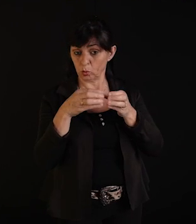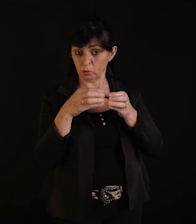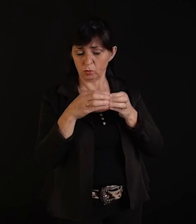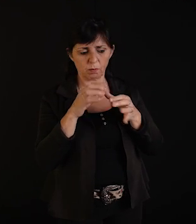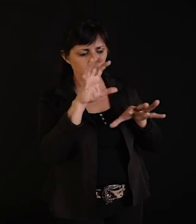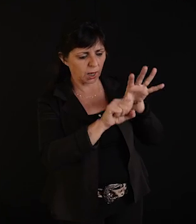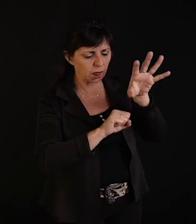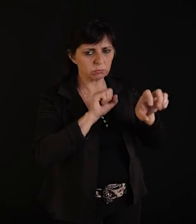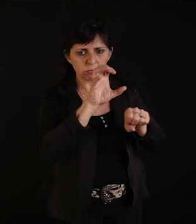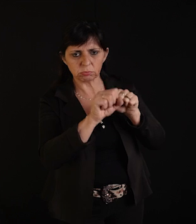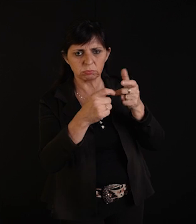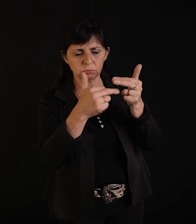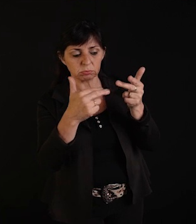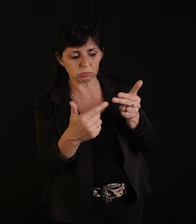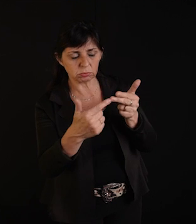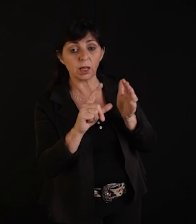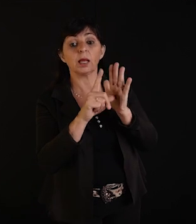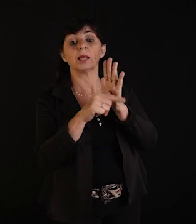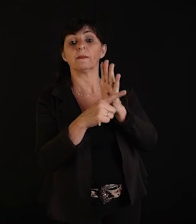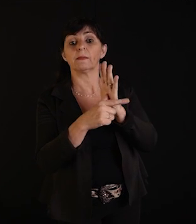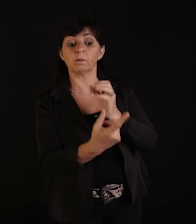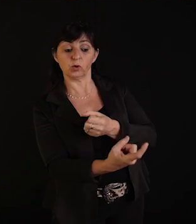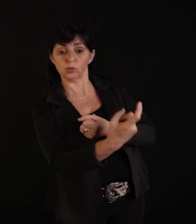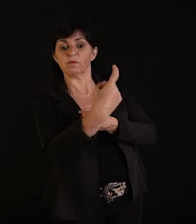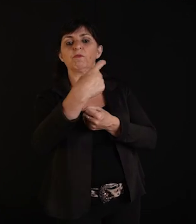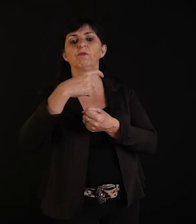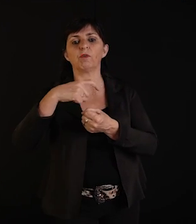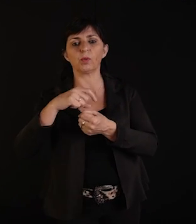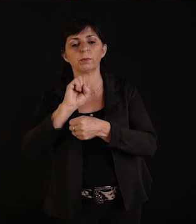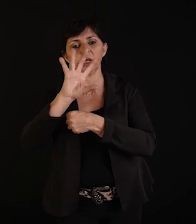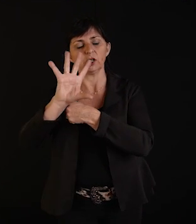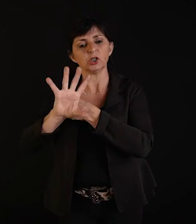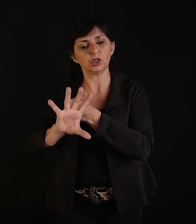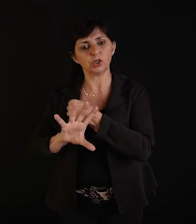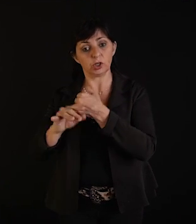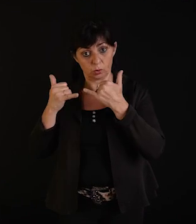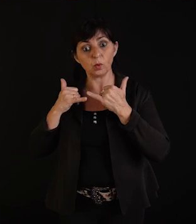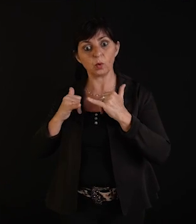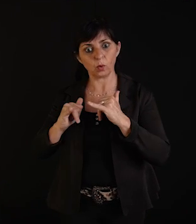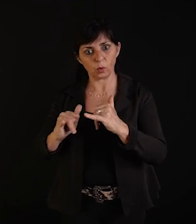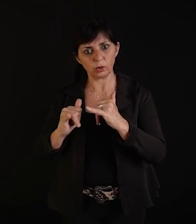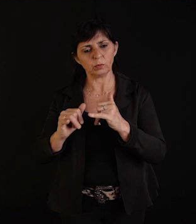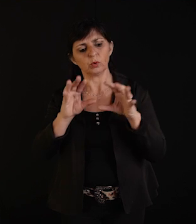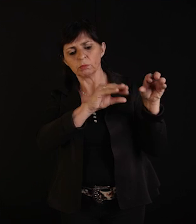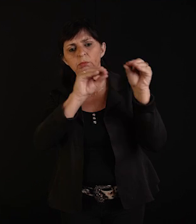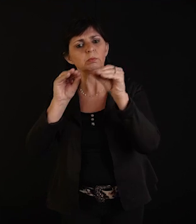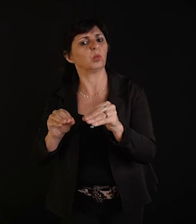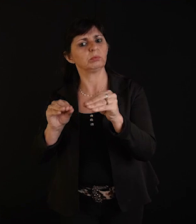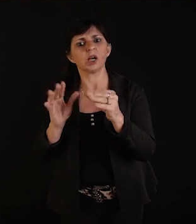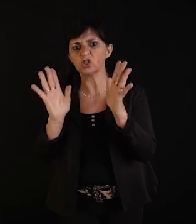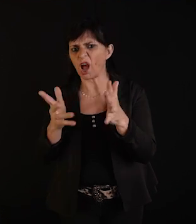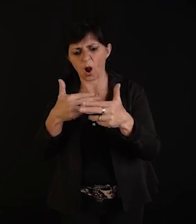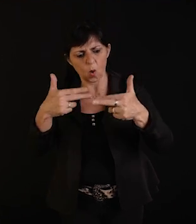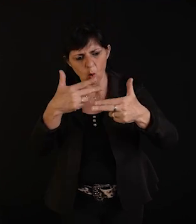equipamento aí. Aí você volta com o motorista, com o ônibus dos Monarcas para Erechim. vem já com as tuas coisas para cá e nós